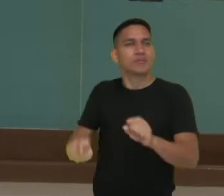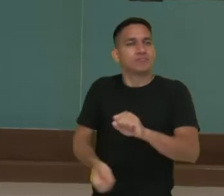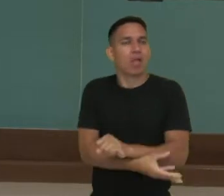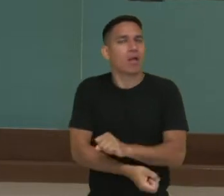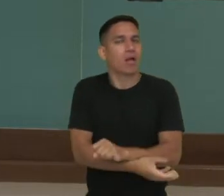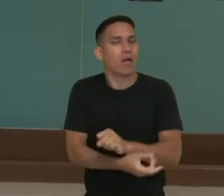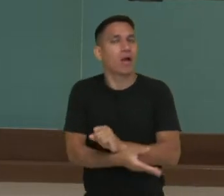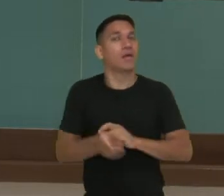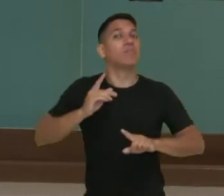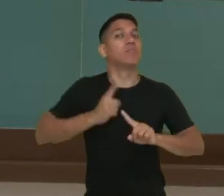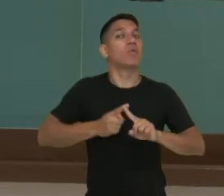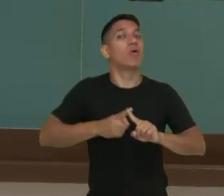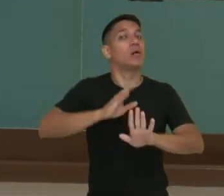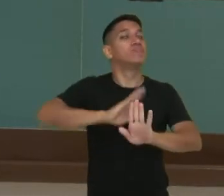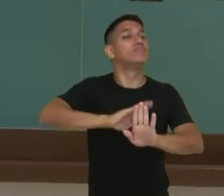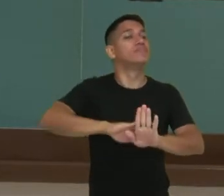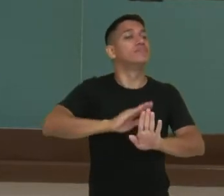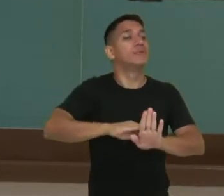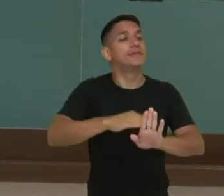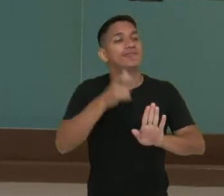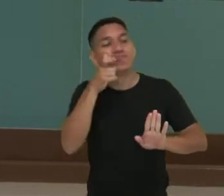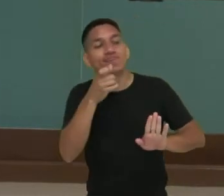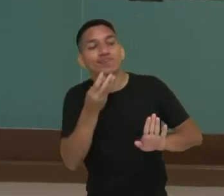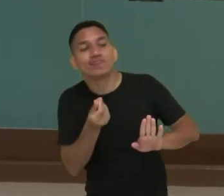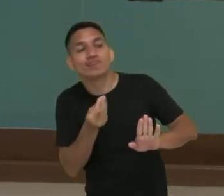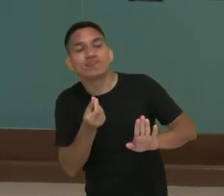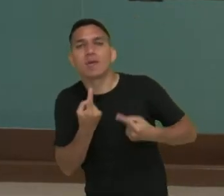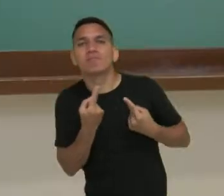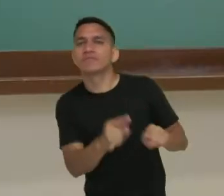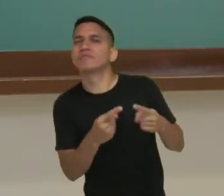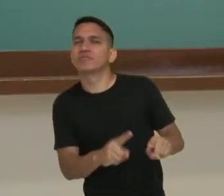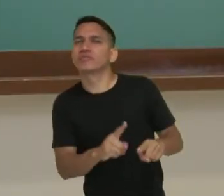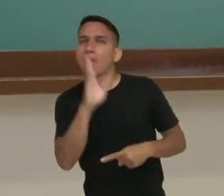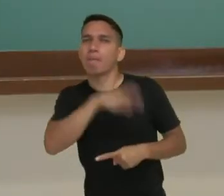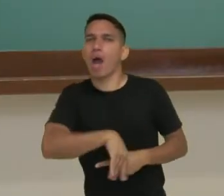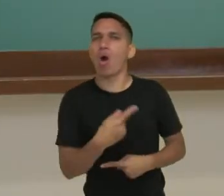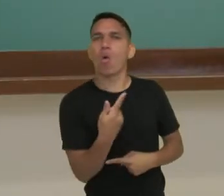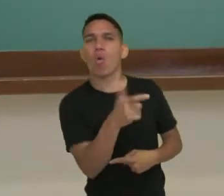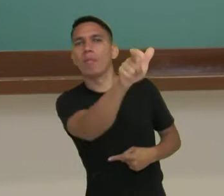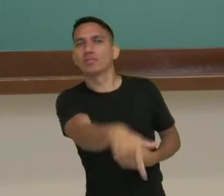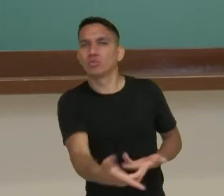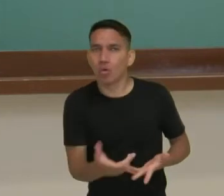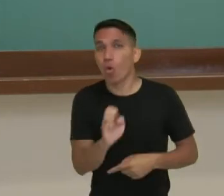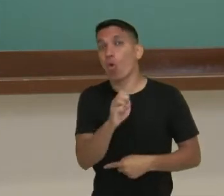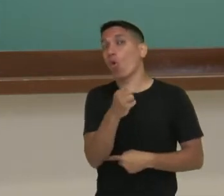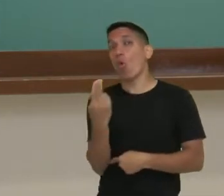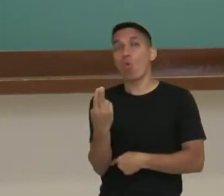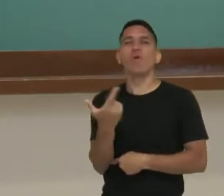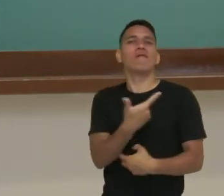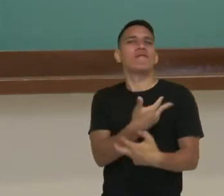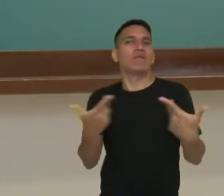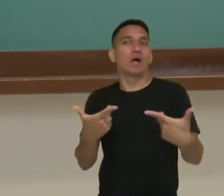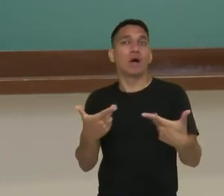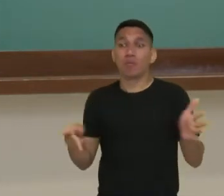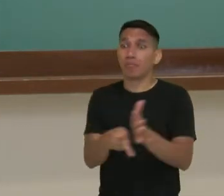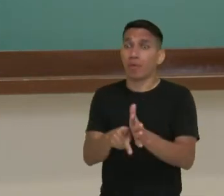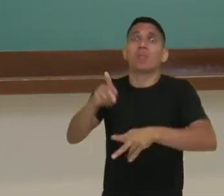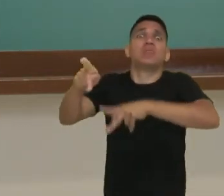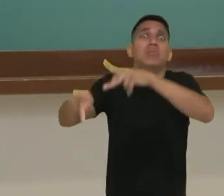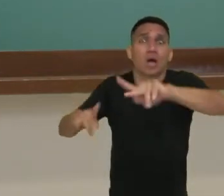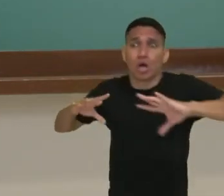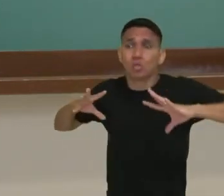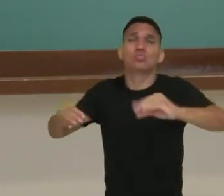que existe a intenção de fazer mal para um indivíduo ou, muitas vezes, para uma nação